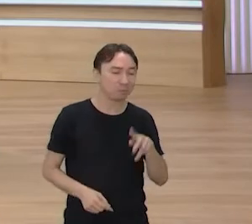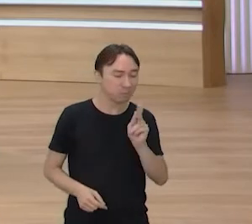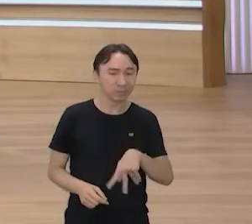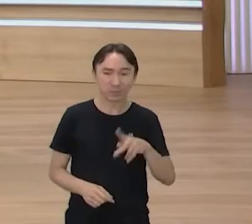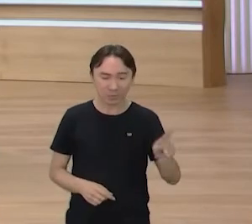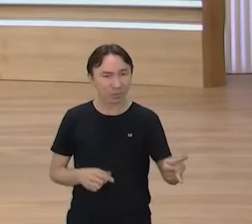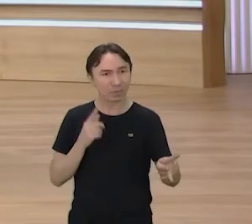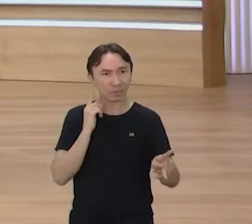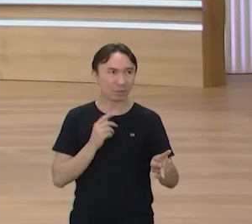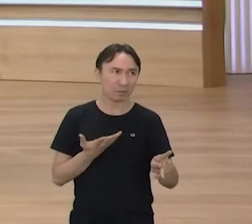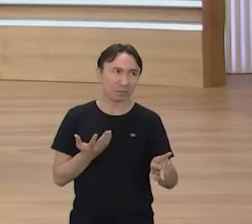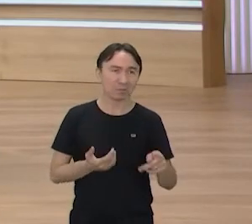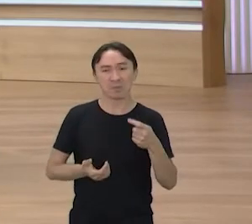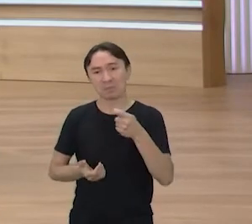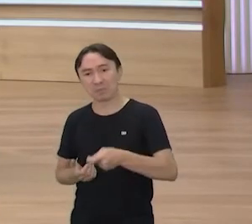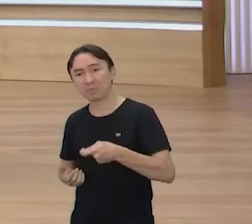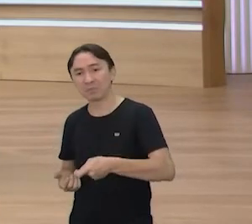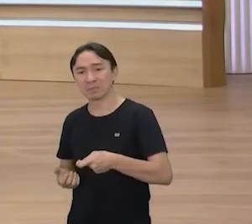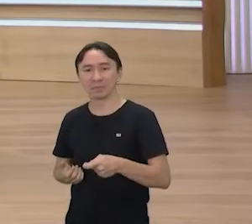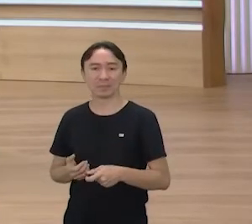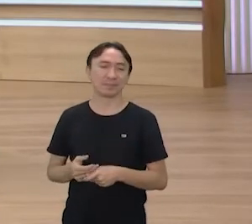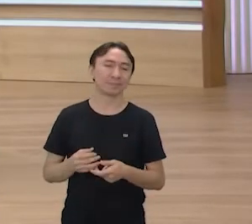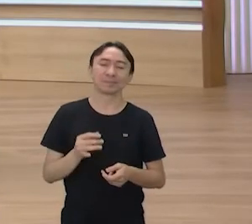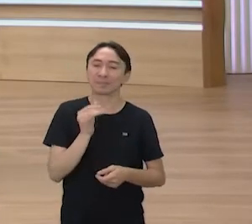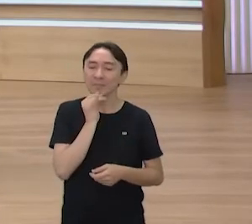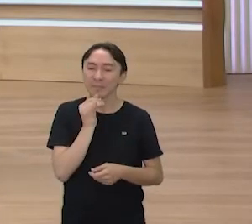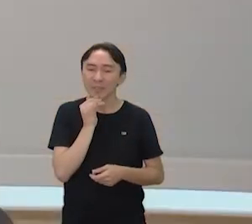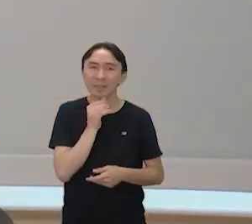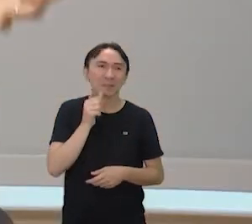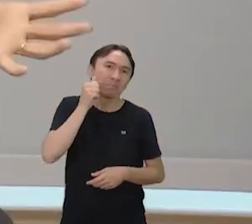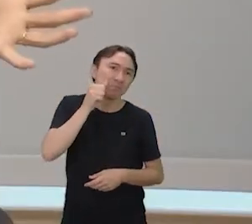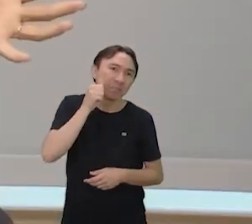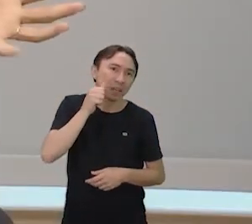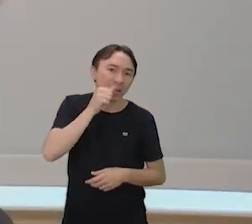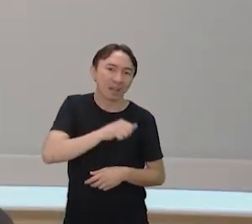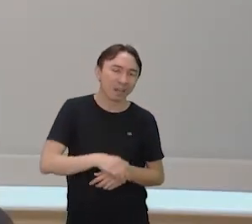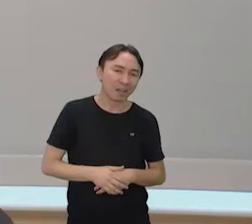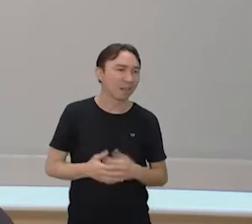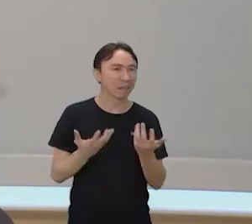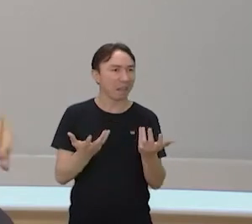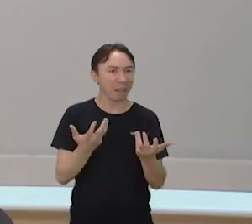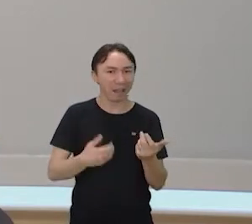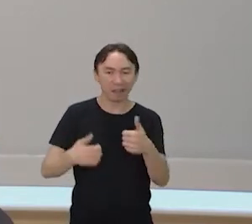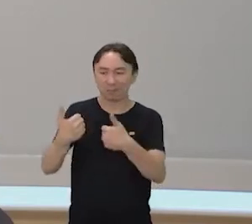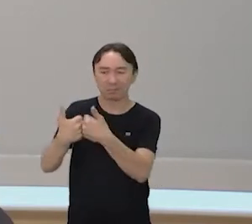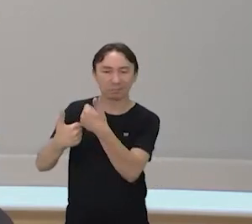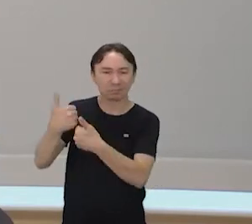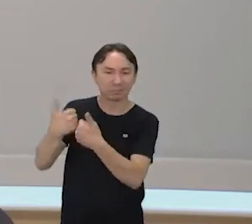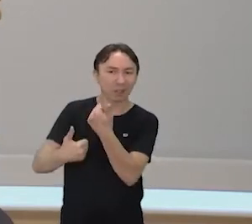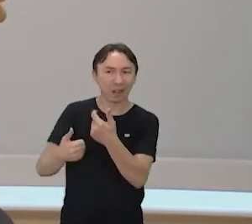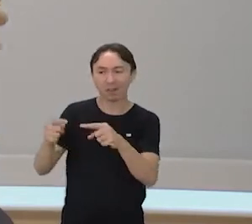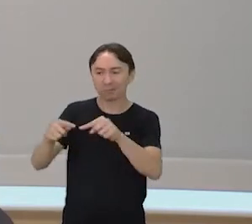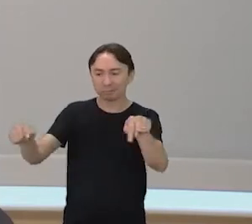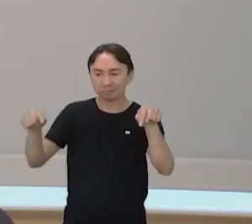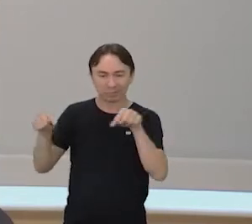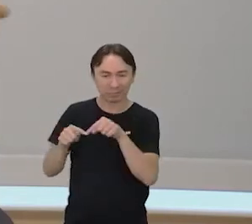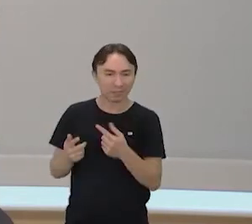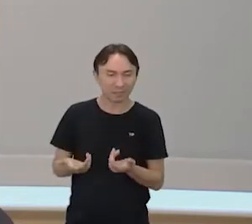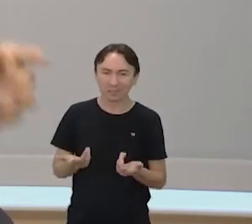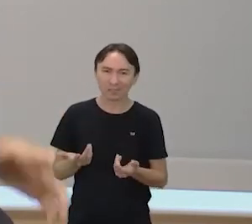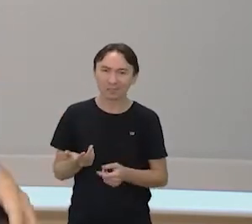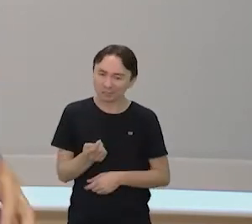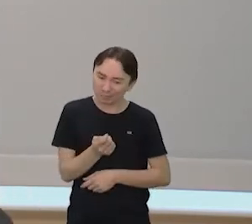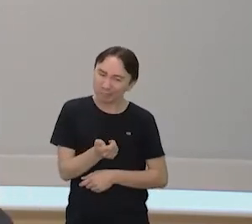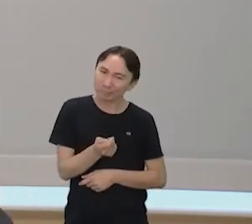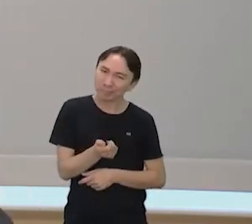mas era possível, inclusive, você migrar. Só que poucas meninas queriam fazer, né? Na hora do intervalo, por exemplo, das